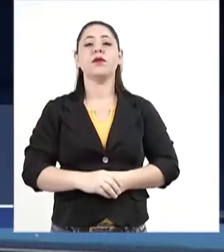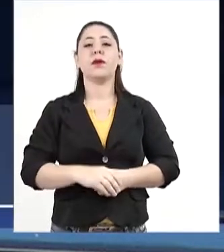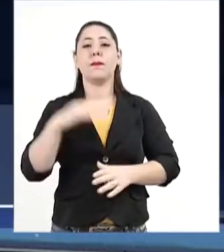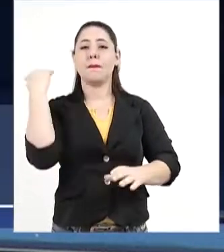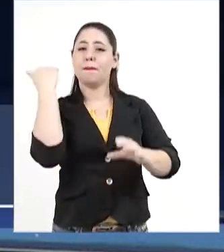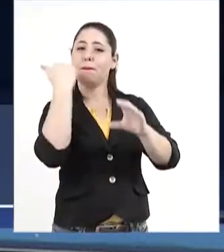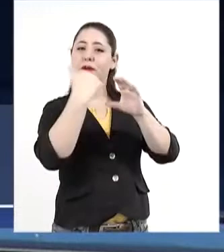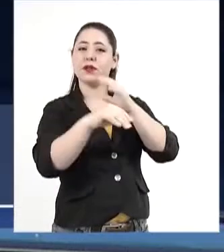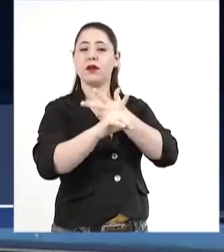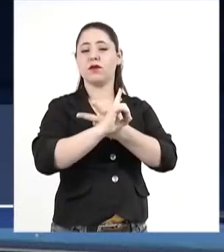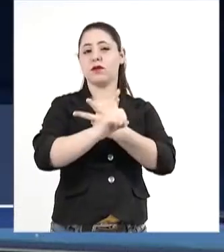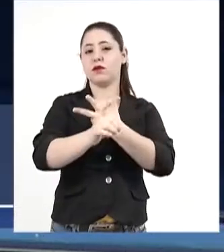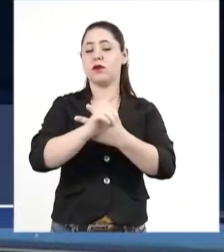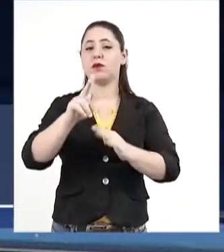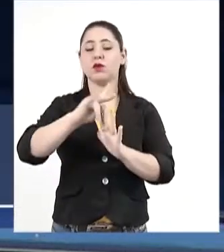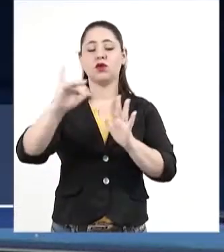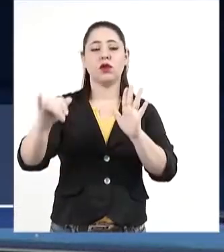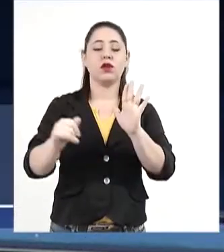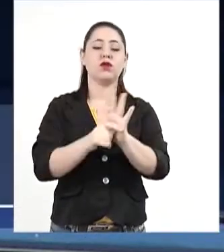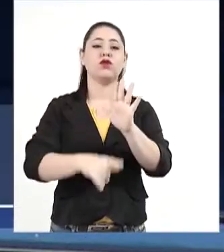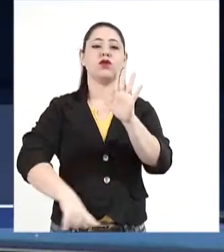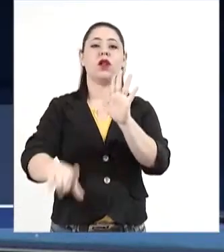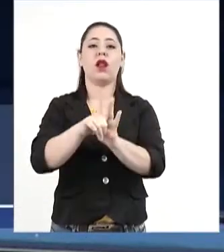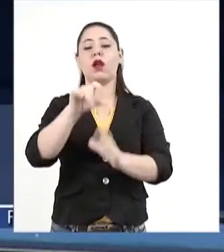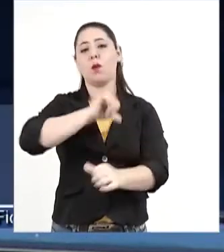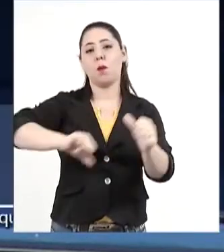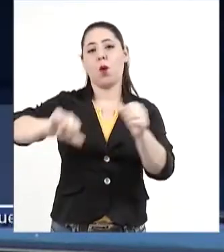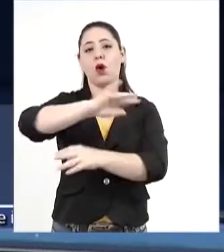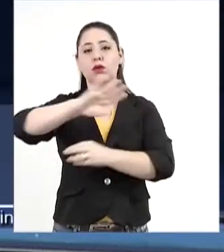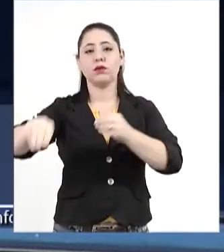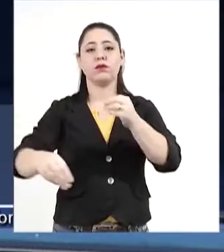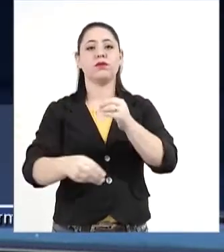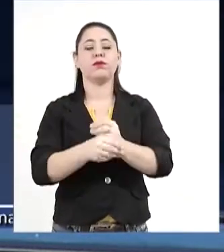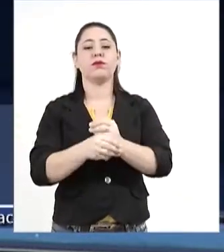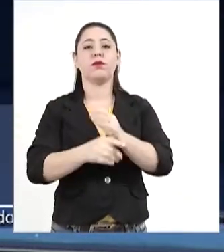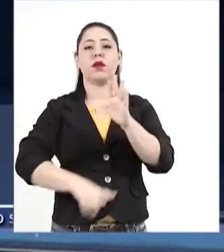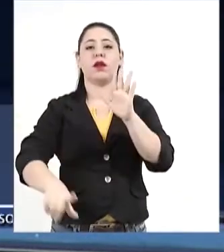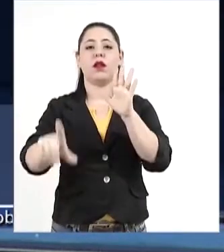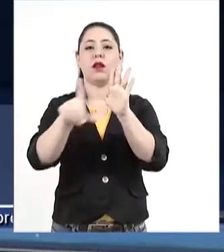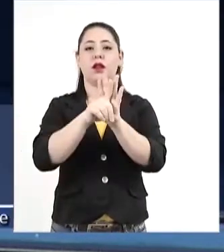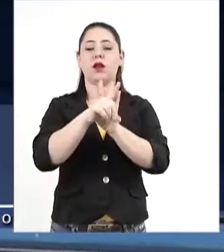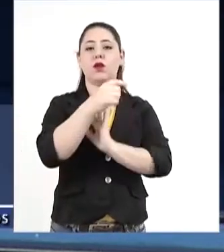Poder Executivo, encaminhando projeto de lei que altera e acrescenta o dispositivo da lei